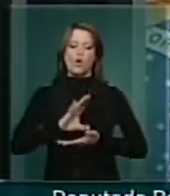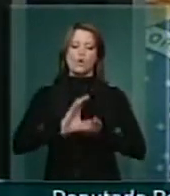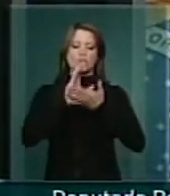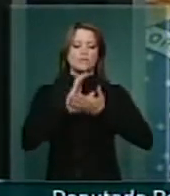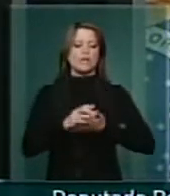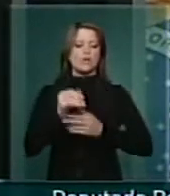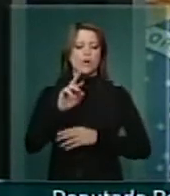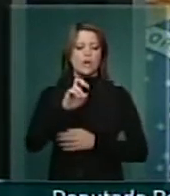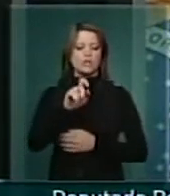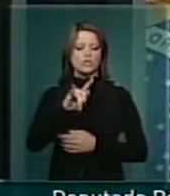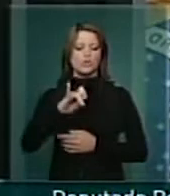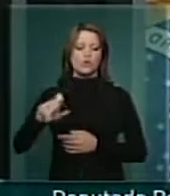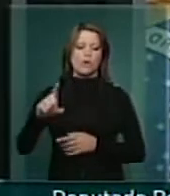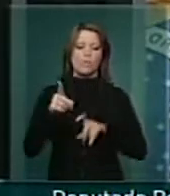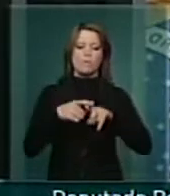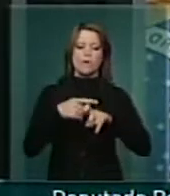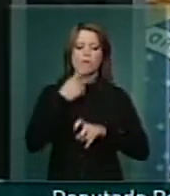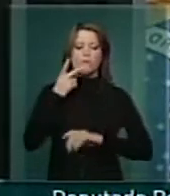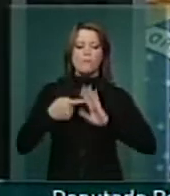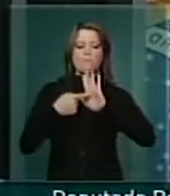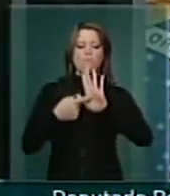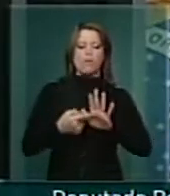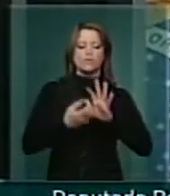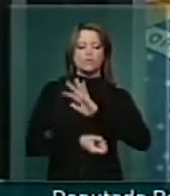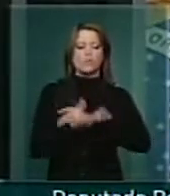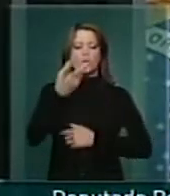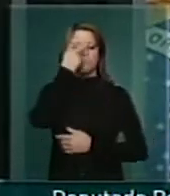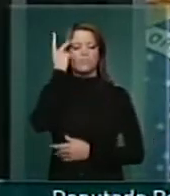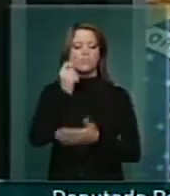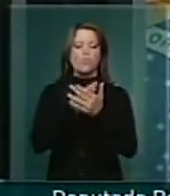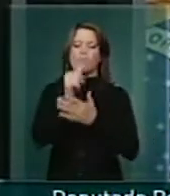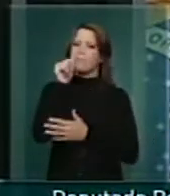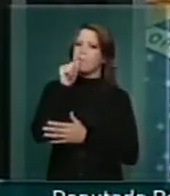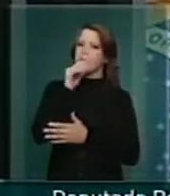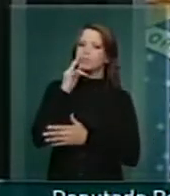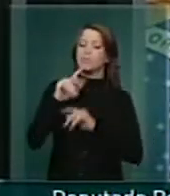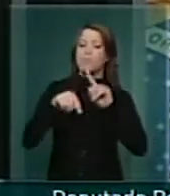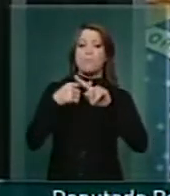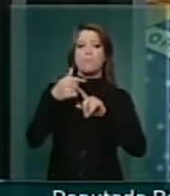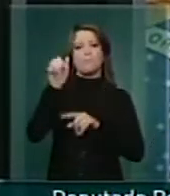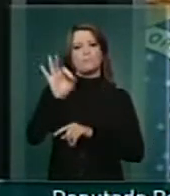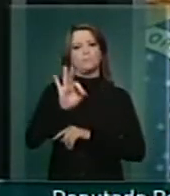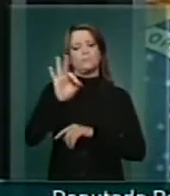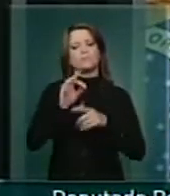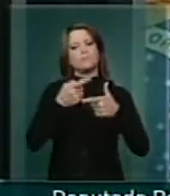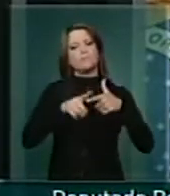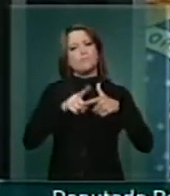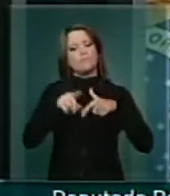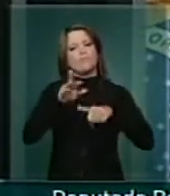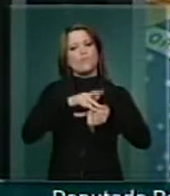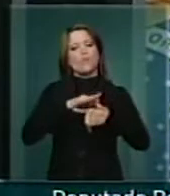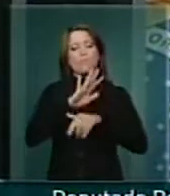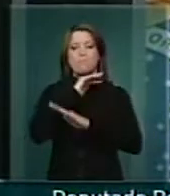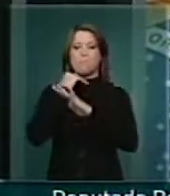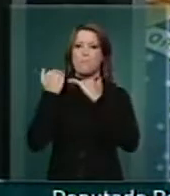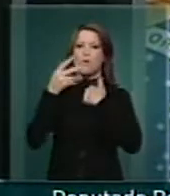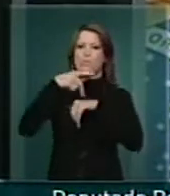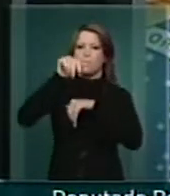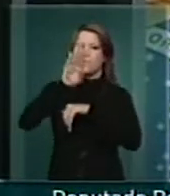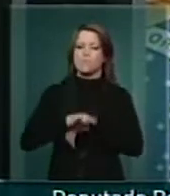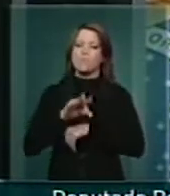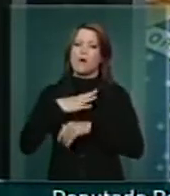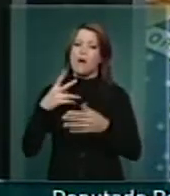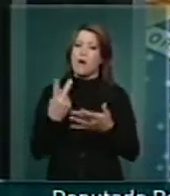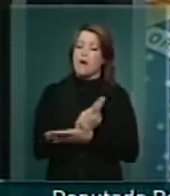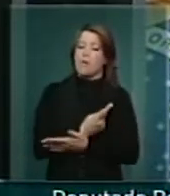Estado de São Paulo, mostram que o consumo de álcool é responsável por mais de 10% de doenças e mortes no país,